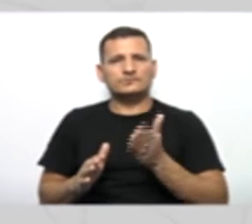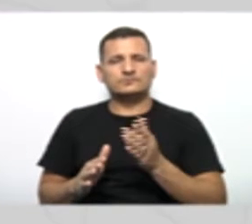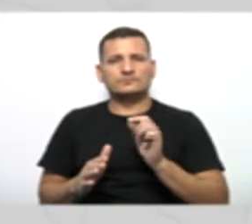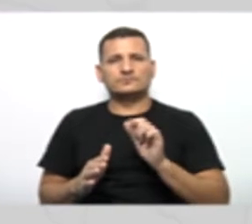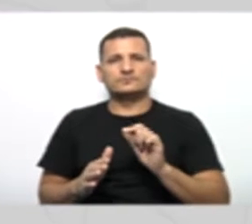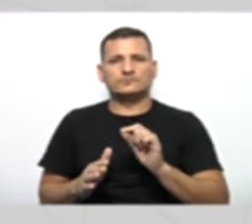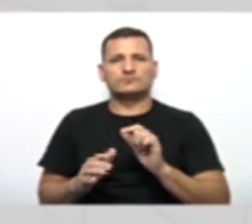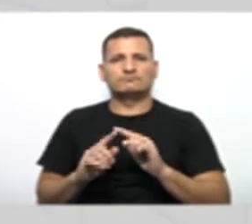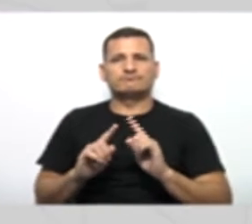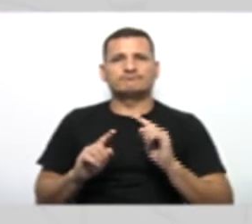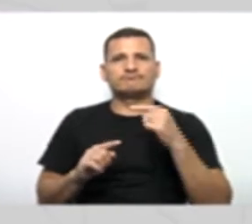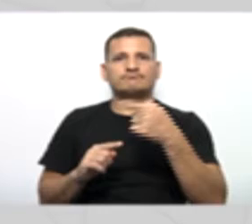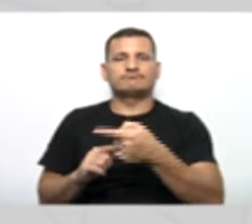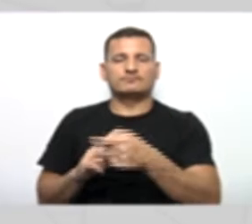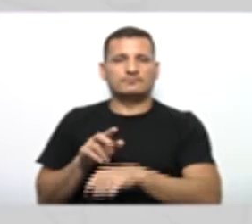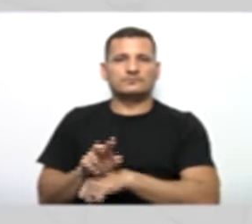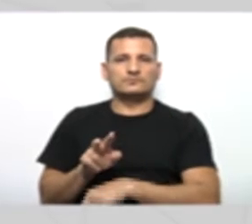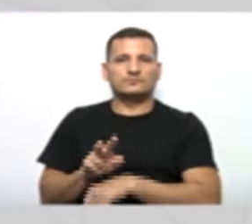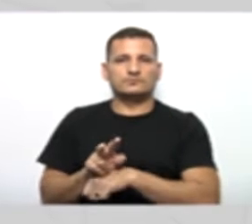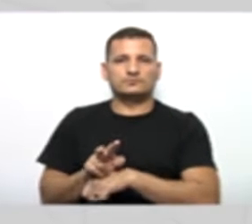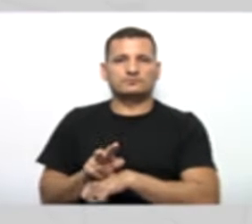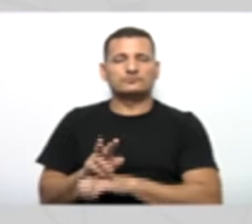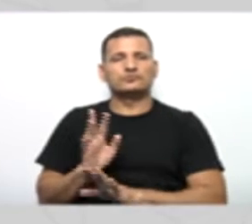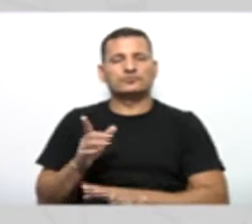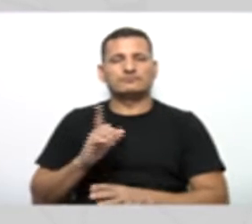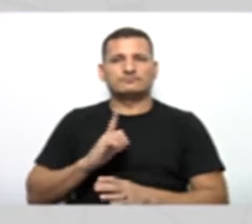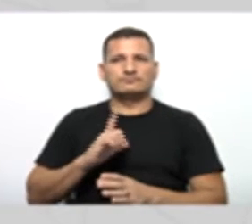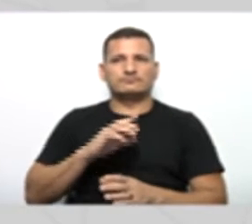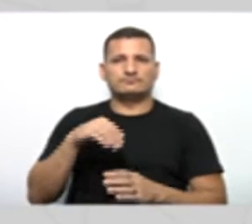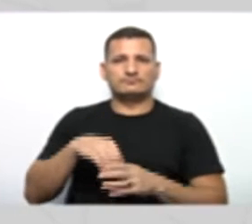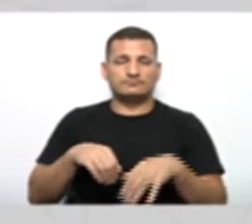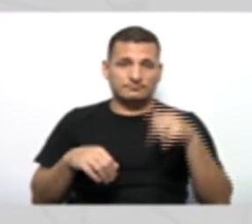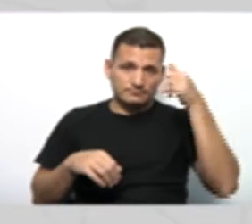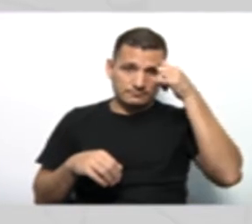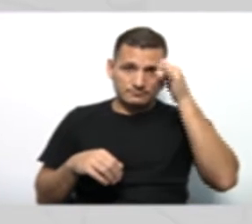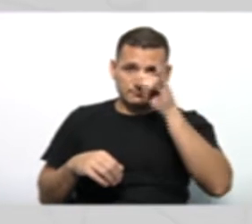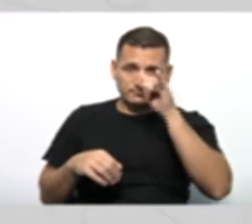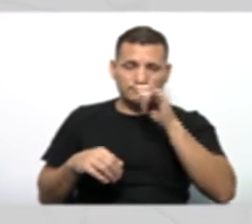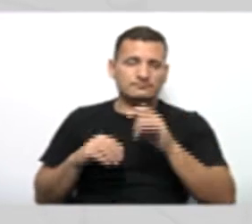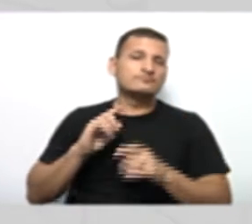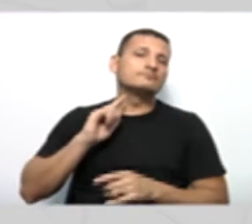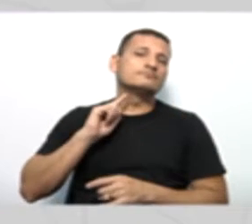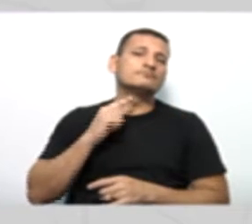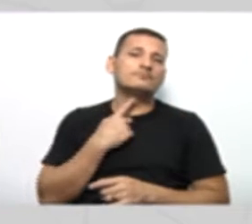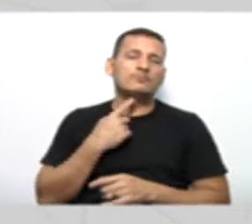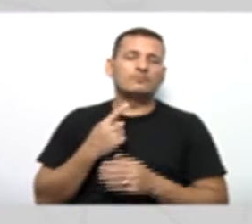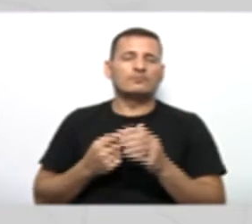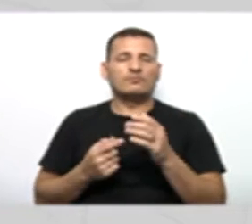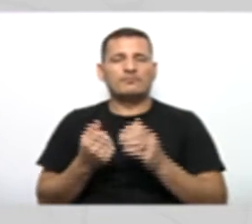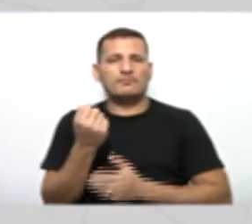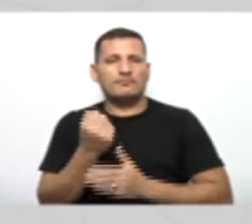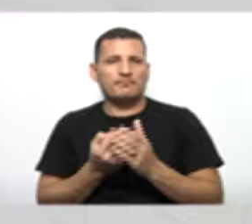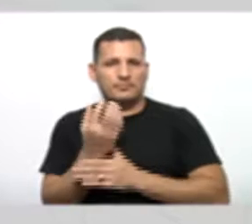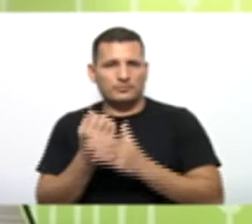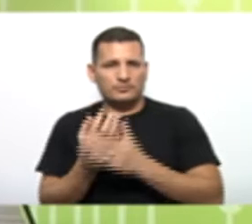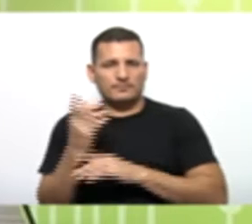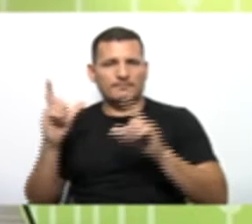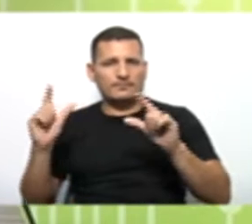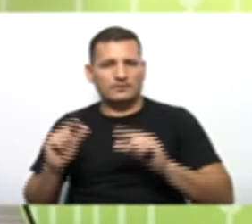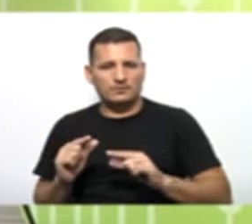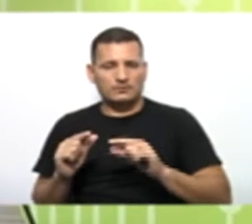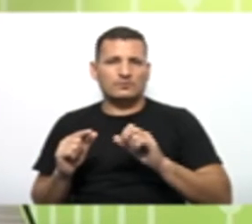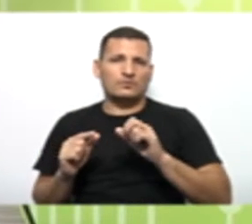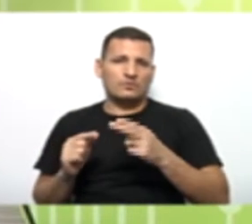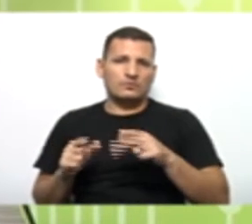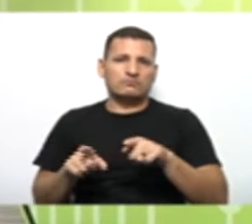poluição. Ela já tem as ações de prevenção da poluição para produzir menos poluentes e para impedir que algum poluente que ela ainda venha gerar